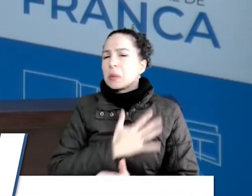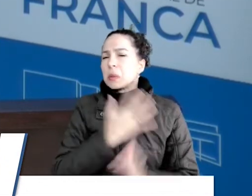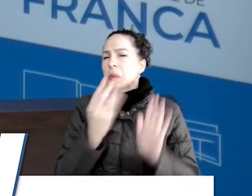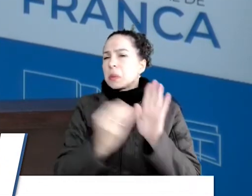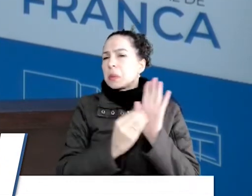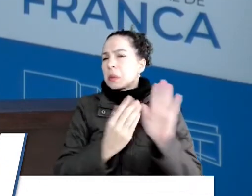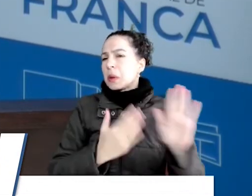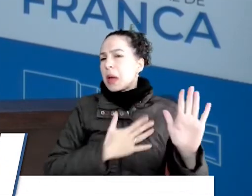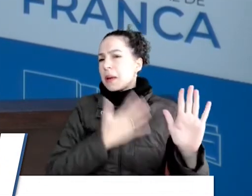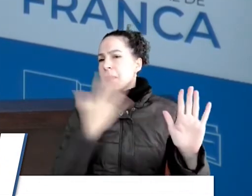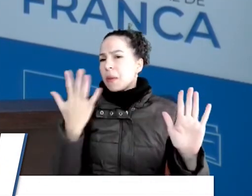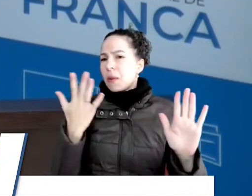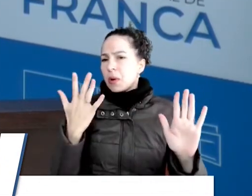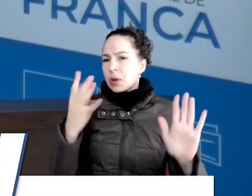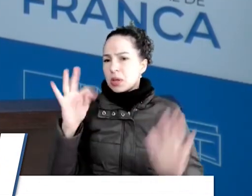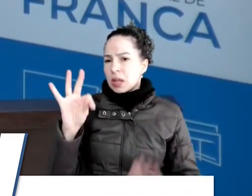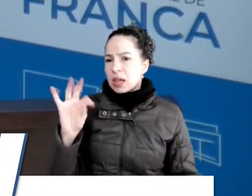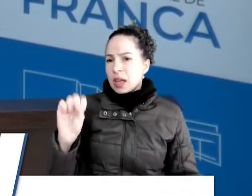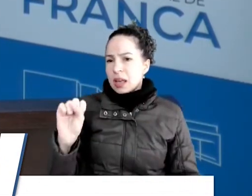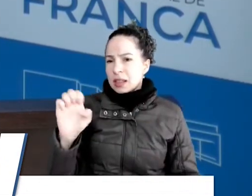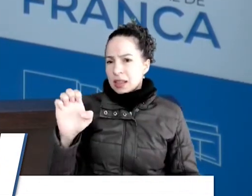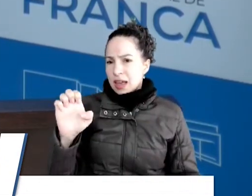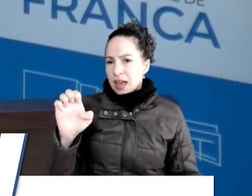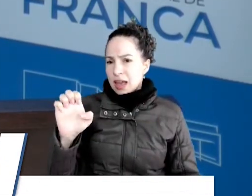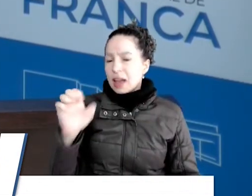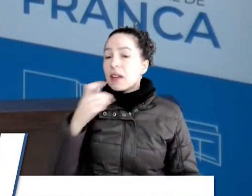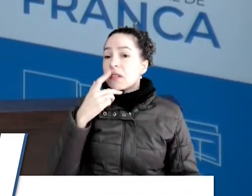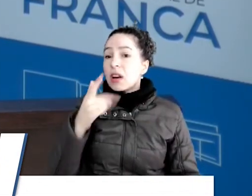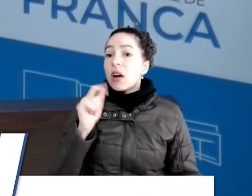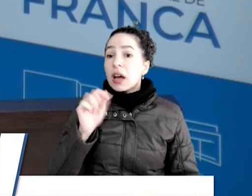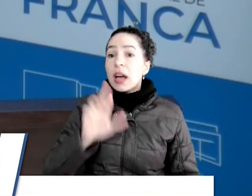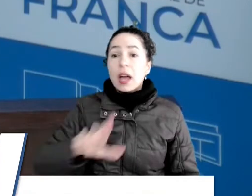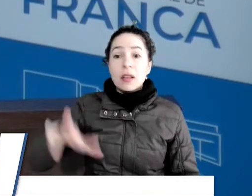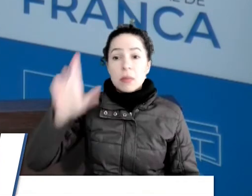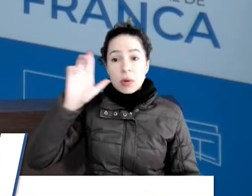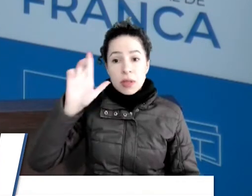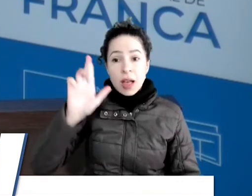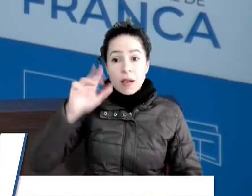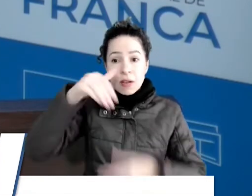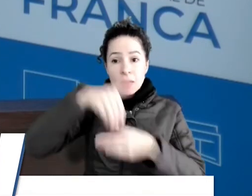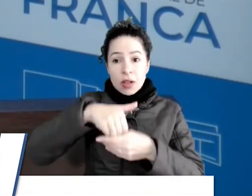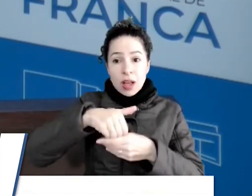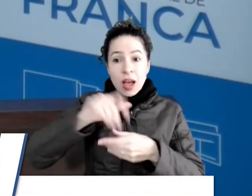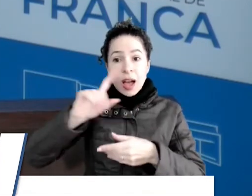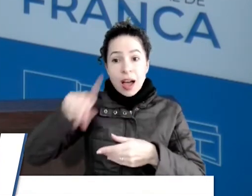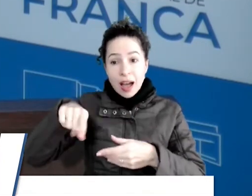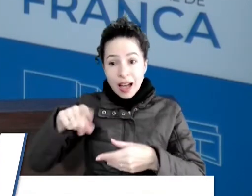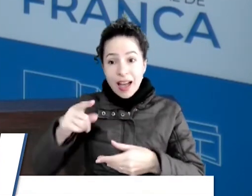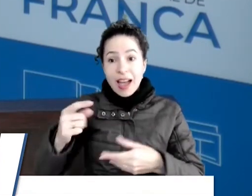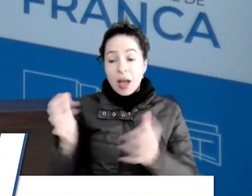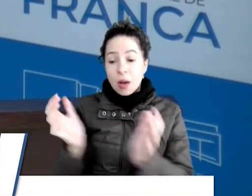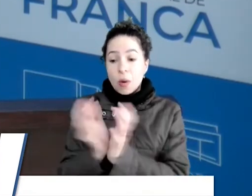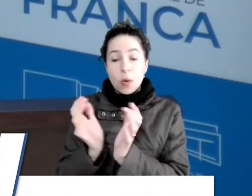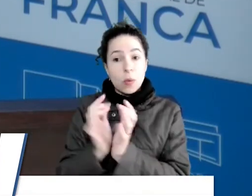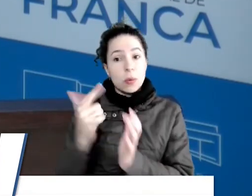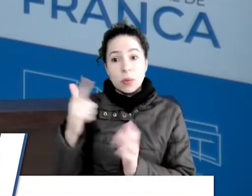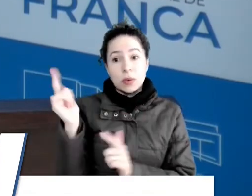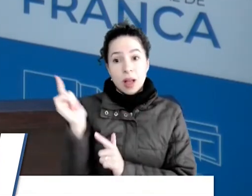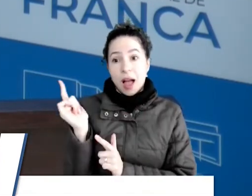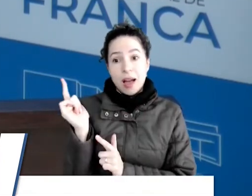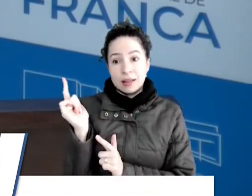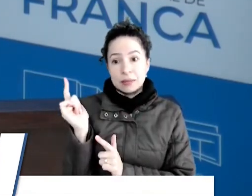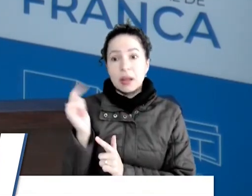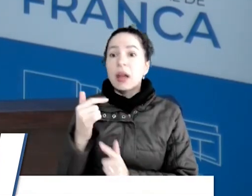do TSE que falou que quem cuida de eleição são as Forças Desarmadas. E que ele tem